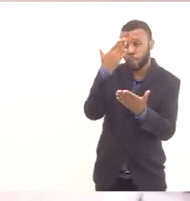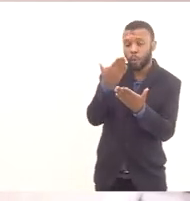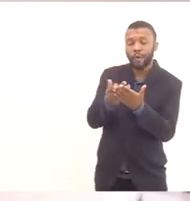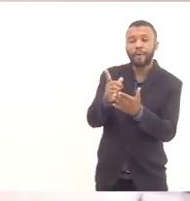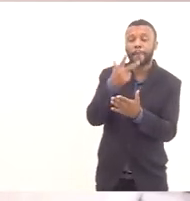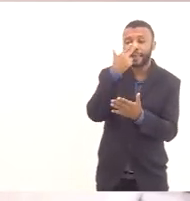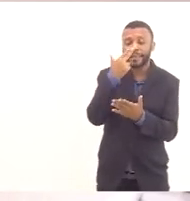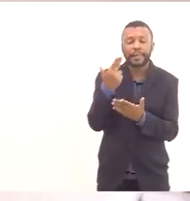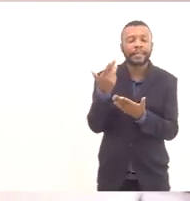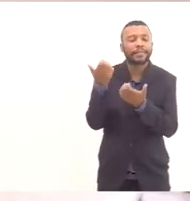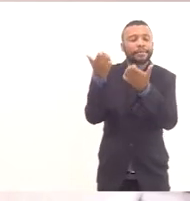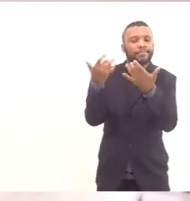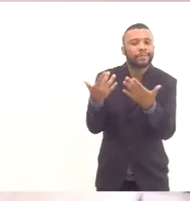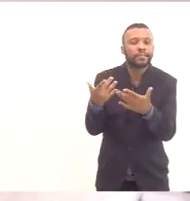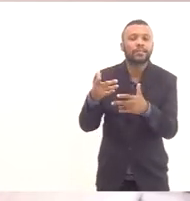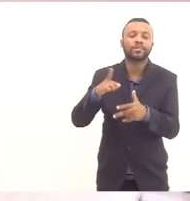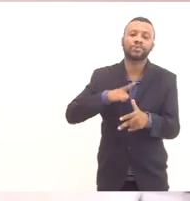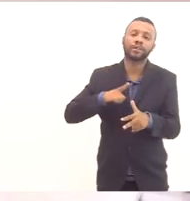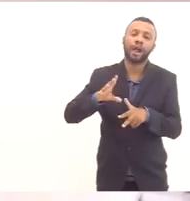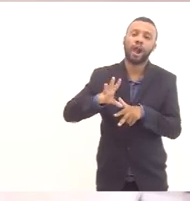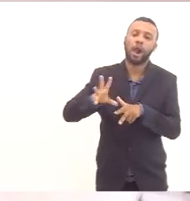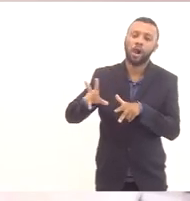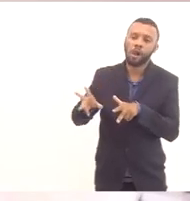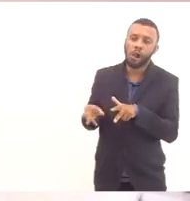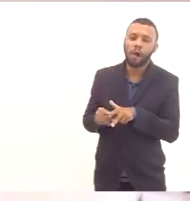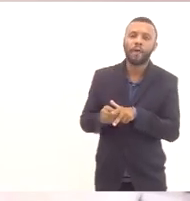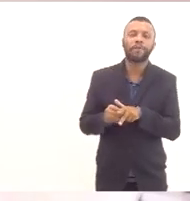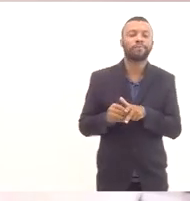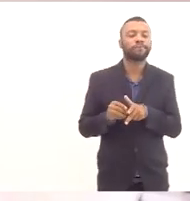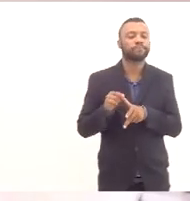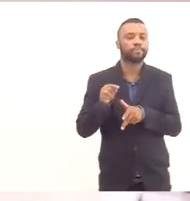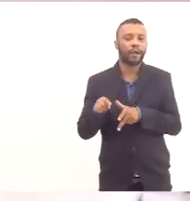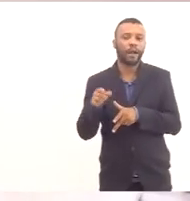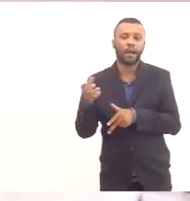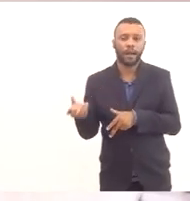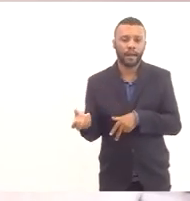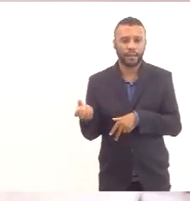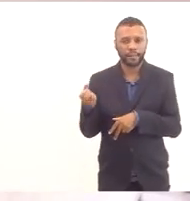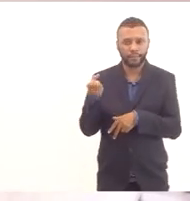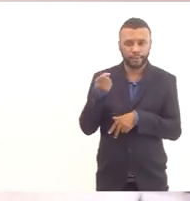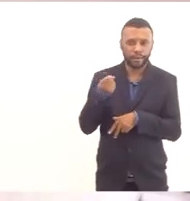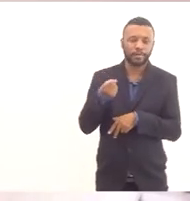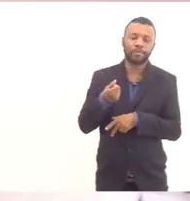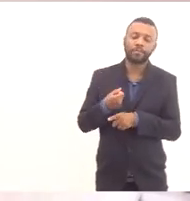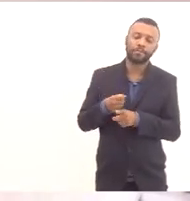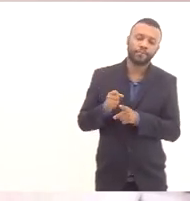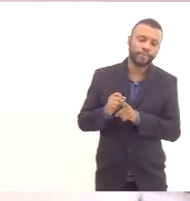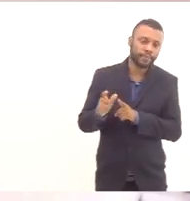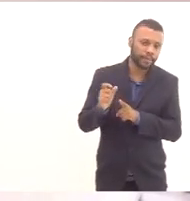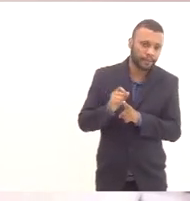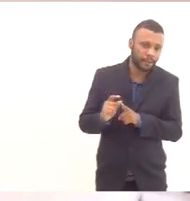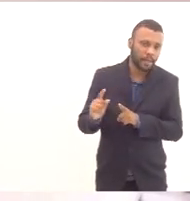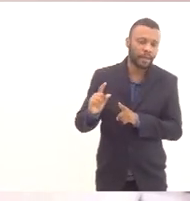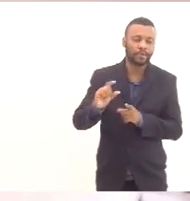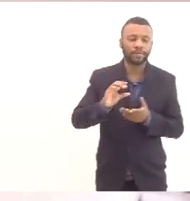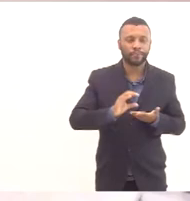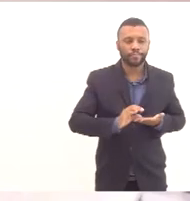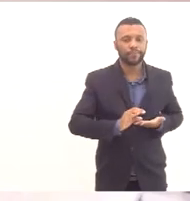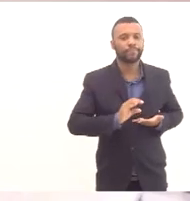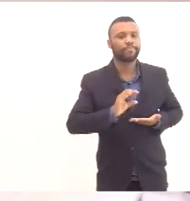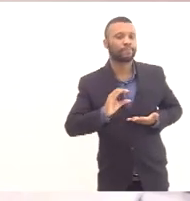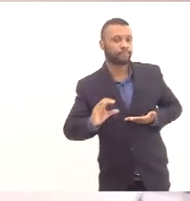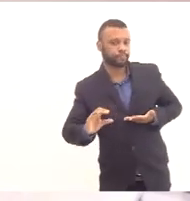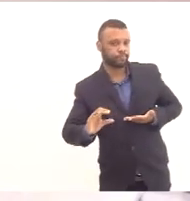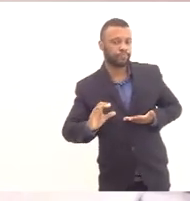corrupção para o recebimento dos do financiamento né do aporte financeiro